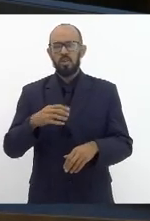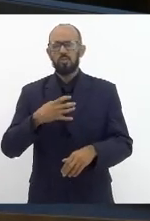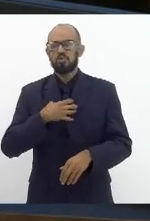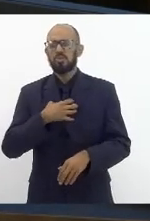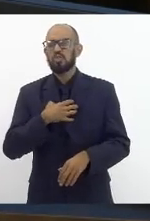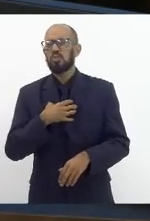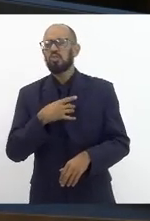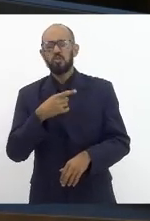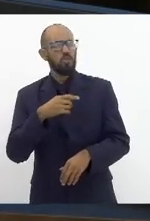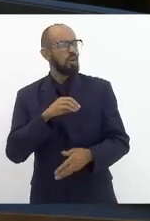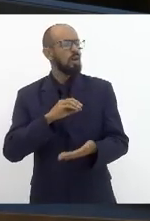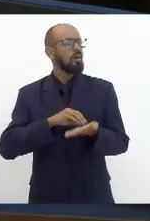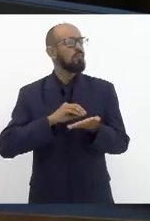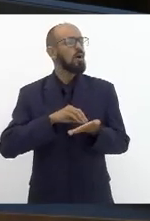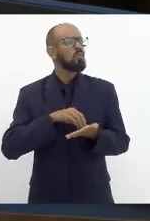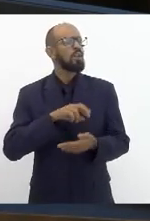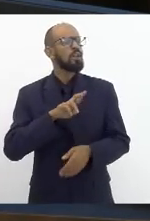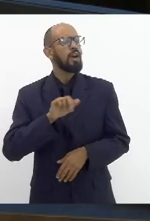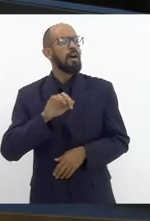Raquel Stasiak,